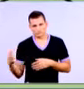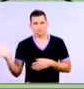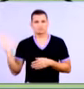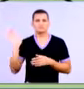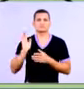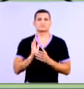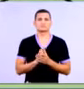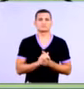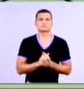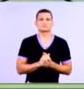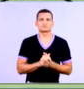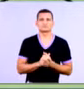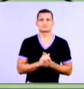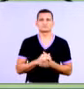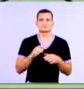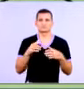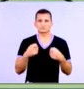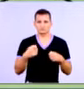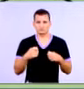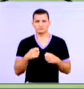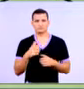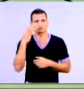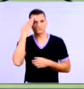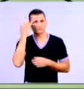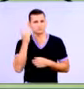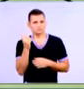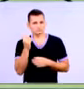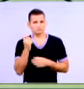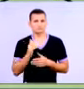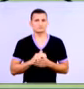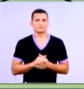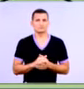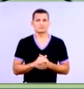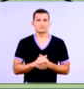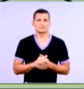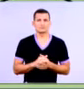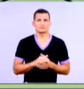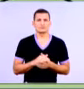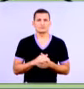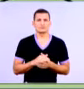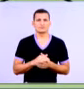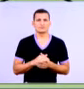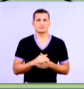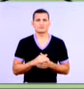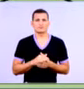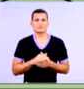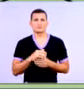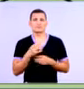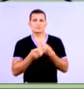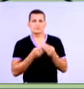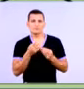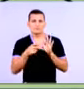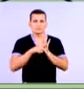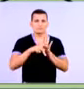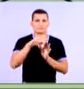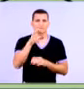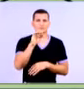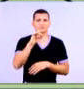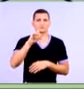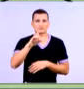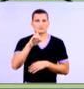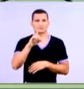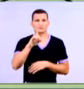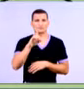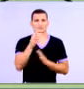assim por diante. Então eu tenho que pré-definir ela de modo imutável no próprio código-fonte do programa,